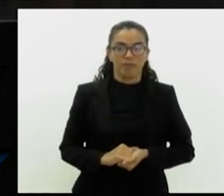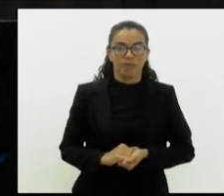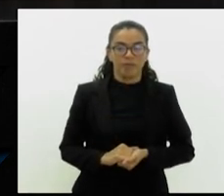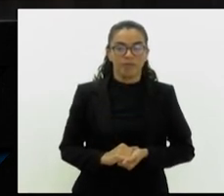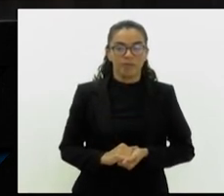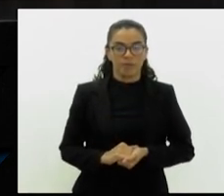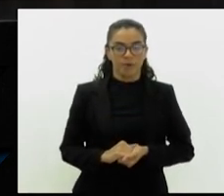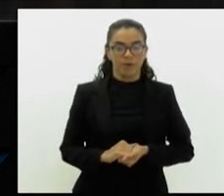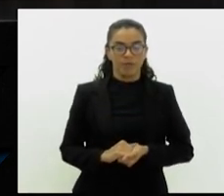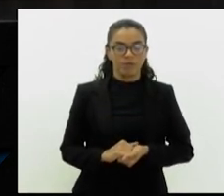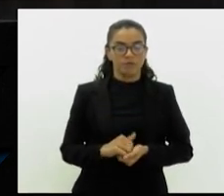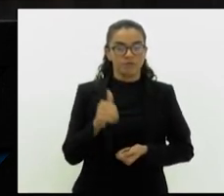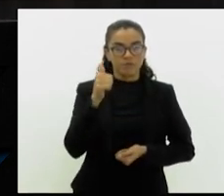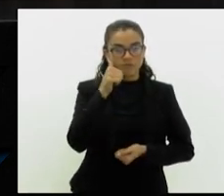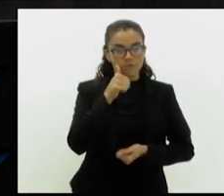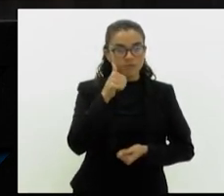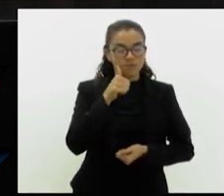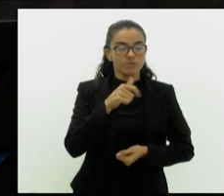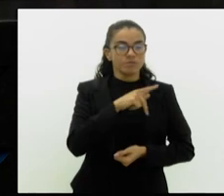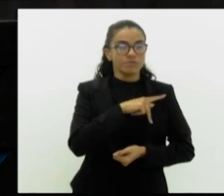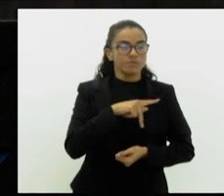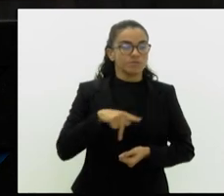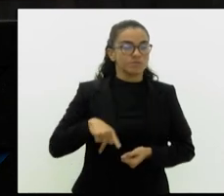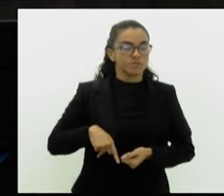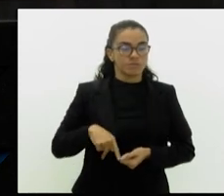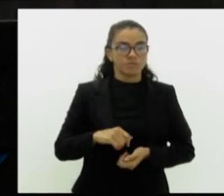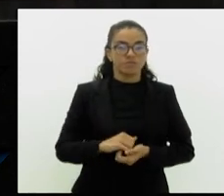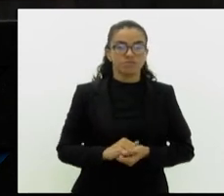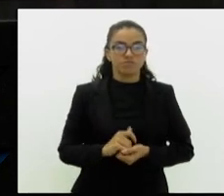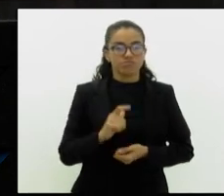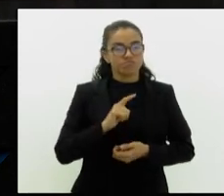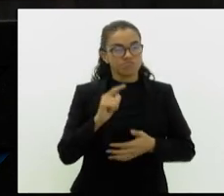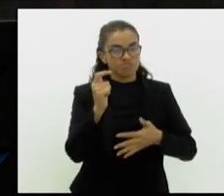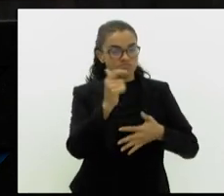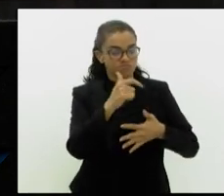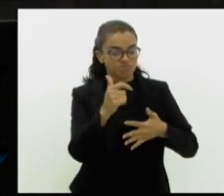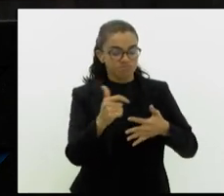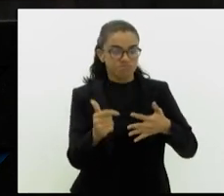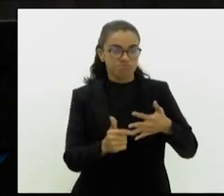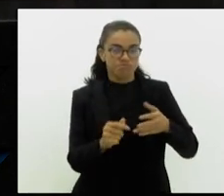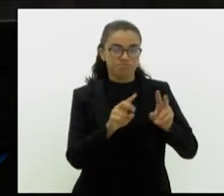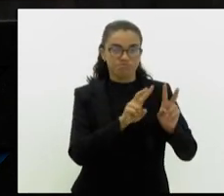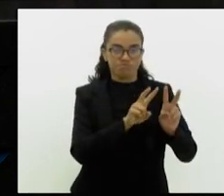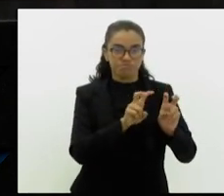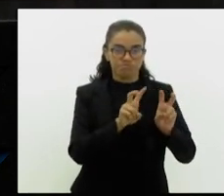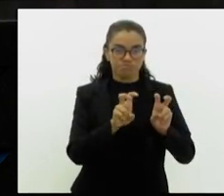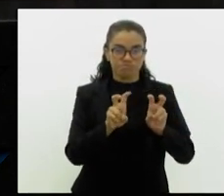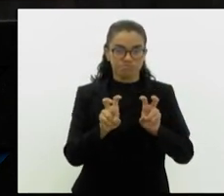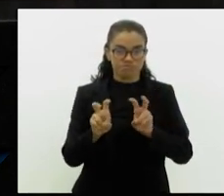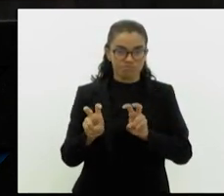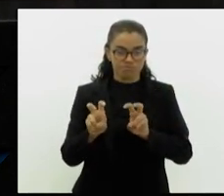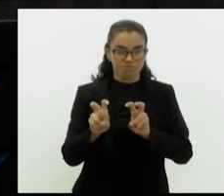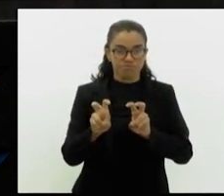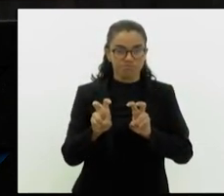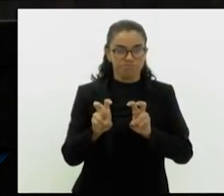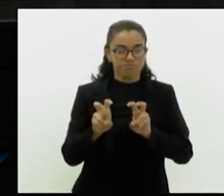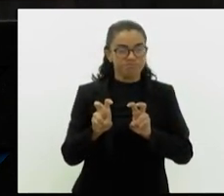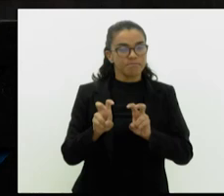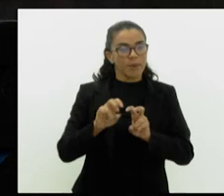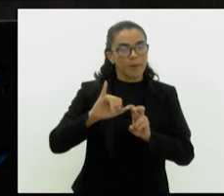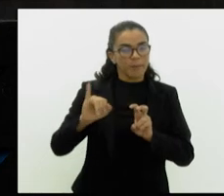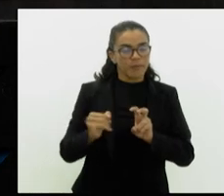senhora Presidente tenho muitos temas aqui abordar mas